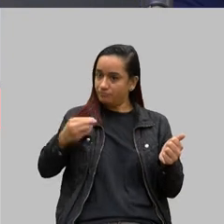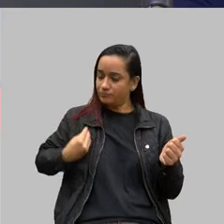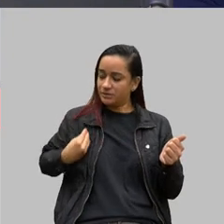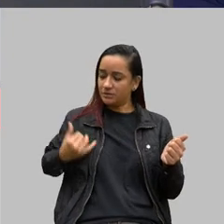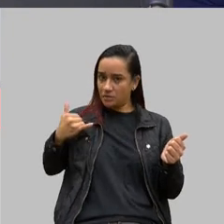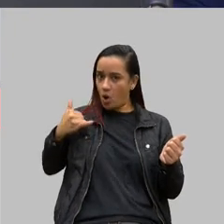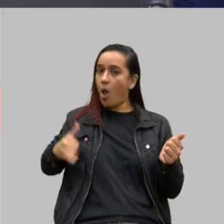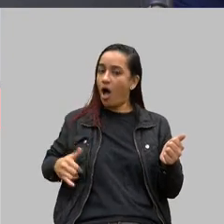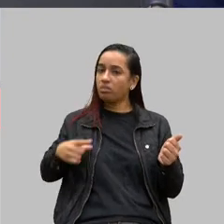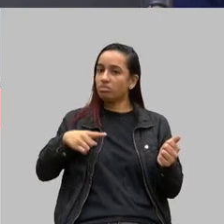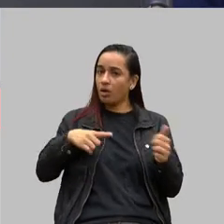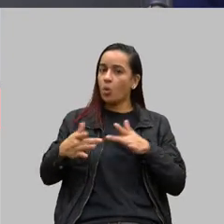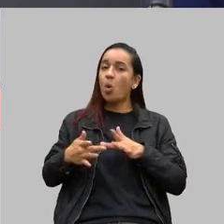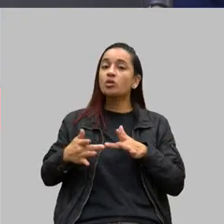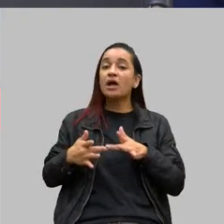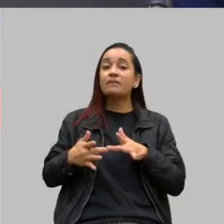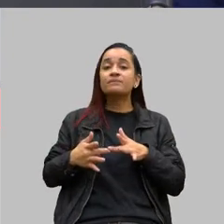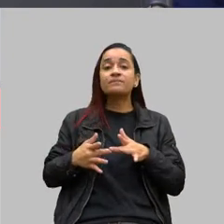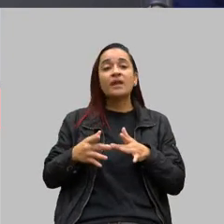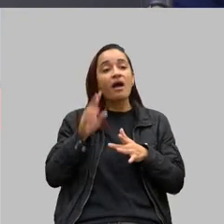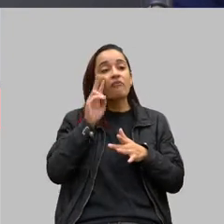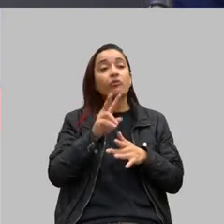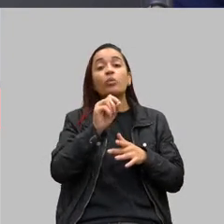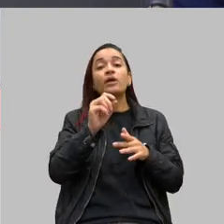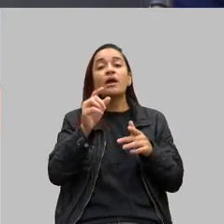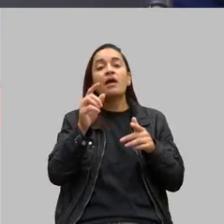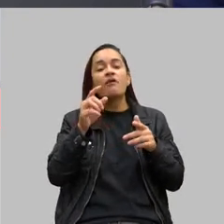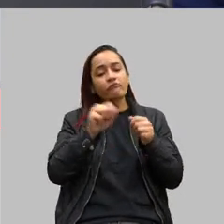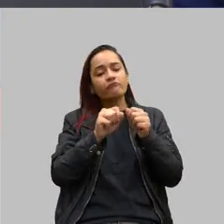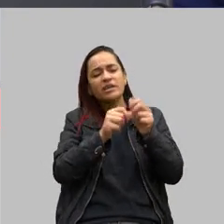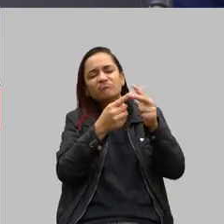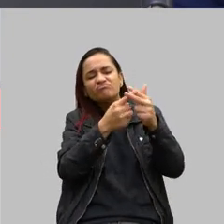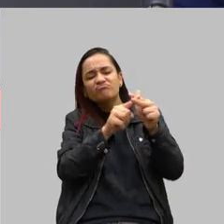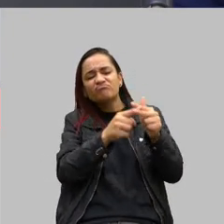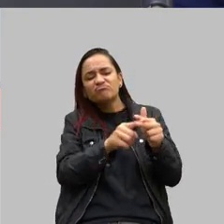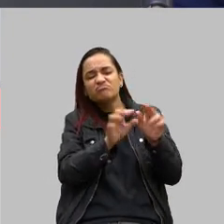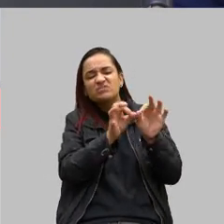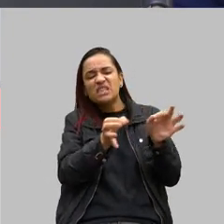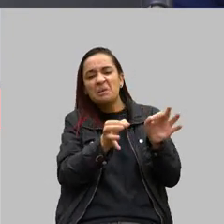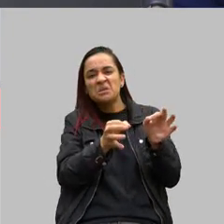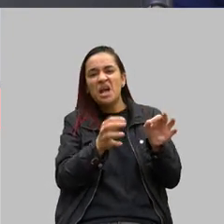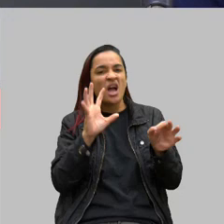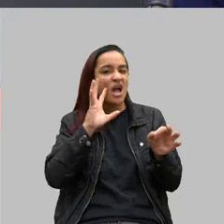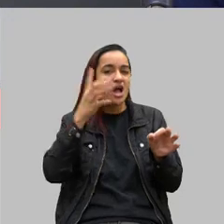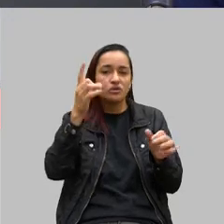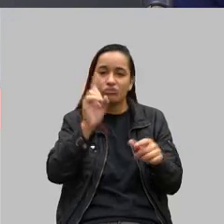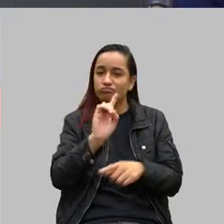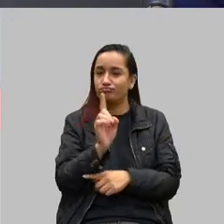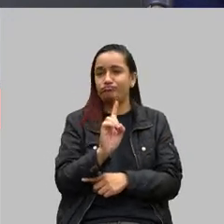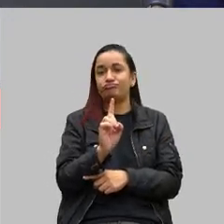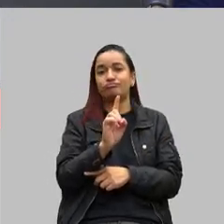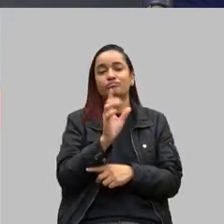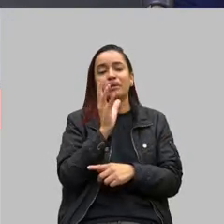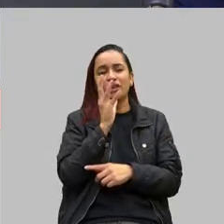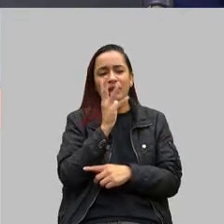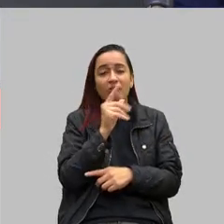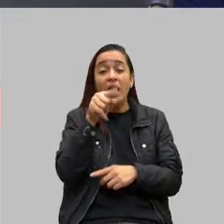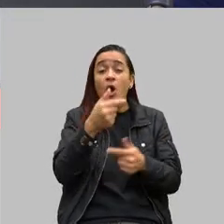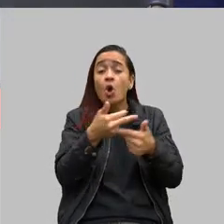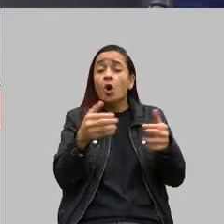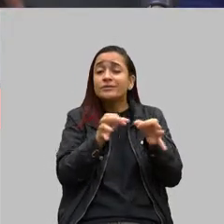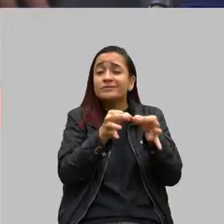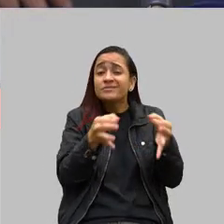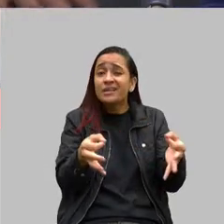acidente fizeram pequenas intervenções não resolveu o pessoal vai muito devagar coloca coisa coisa simples tem que aí